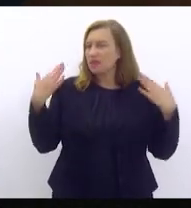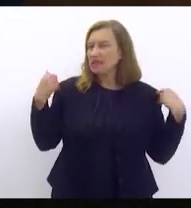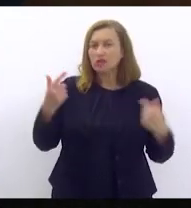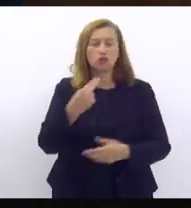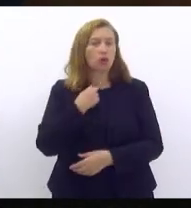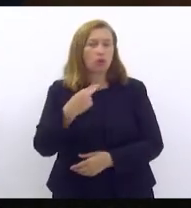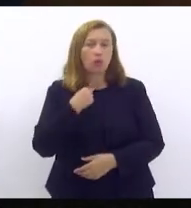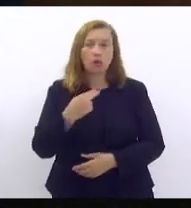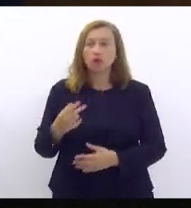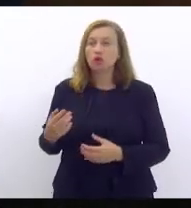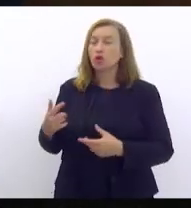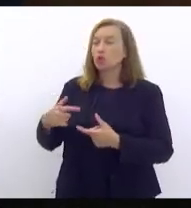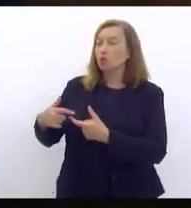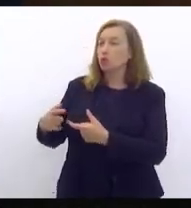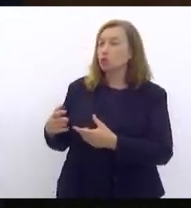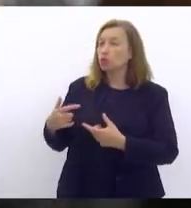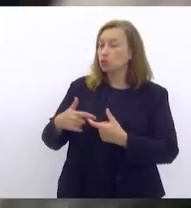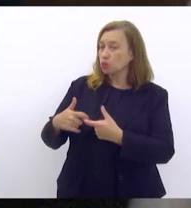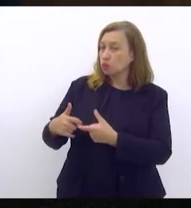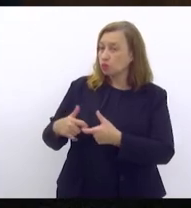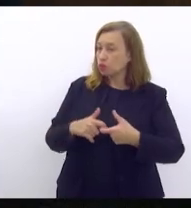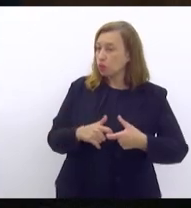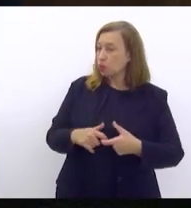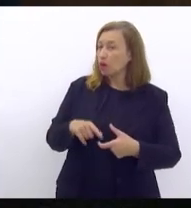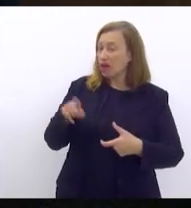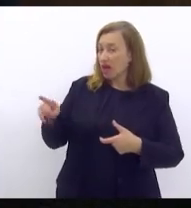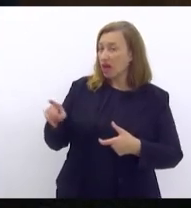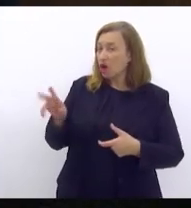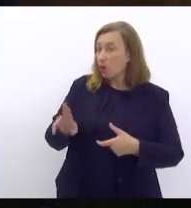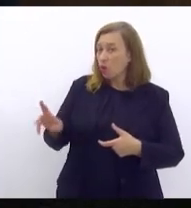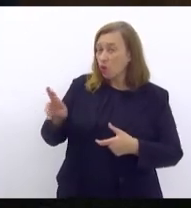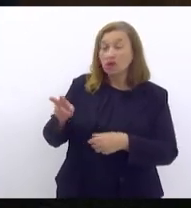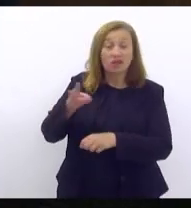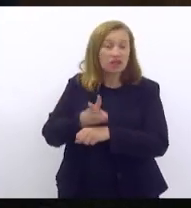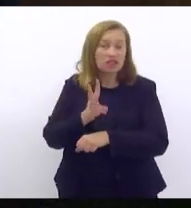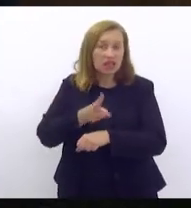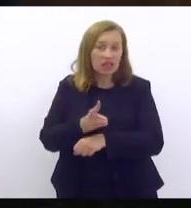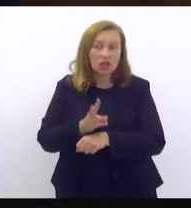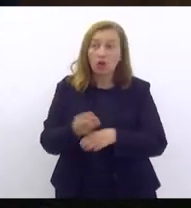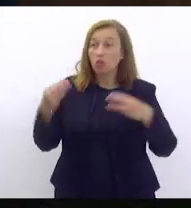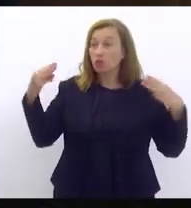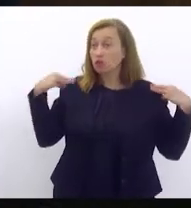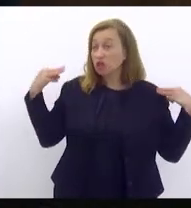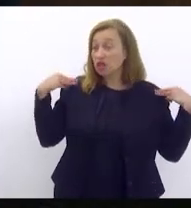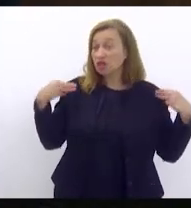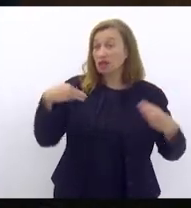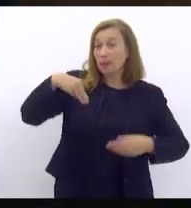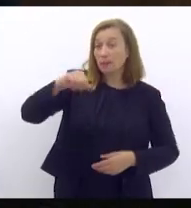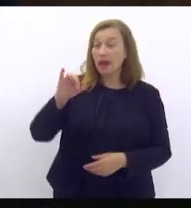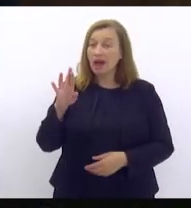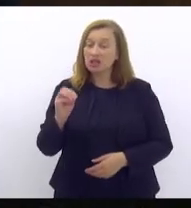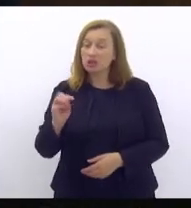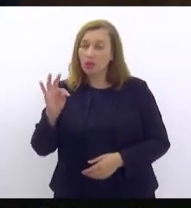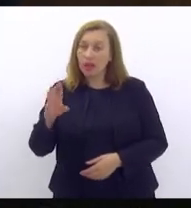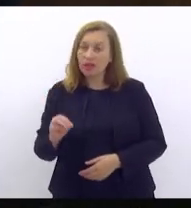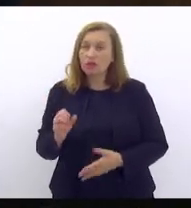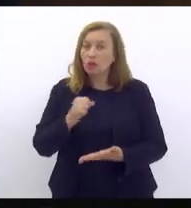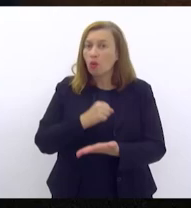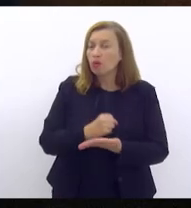terceirizados, quarteirizados. Os funcionários do reboque, ou seja, os motoristas, deputado Márcio Galberto, são